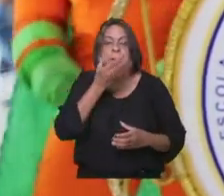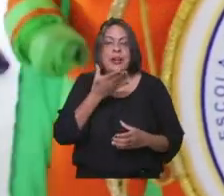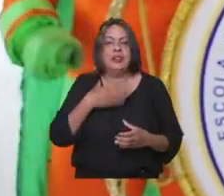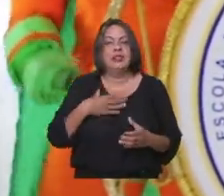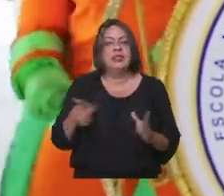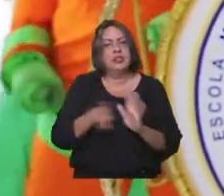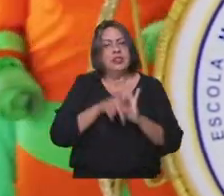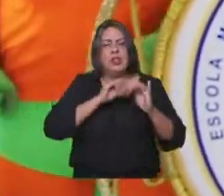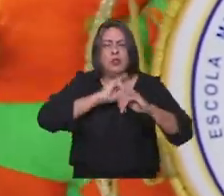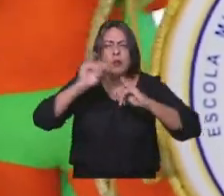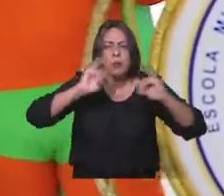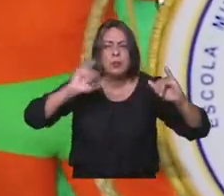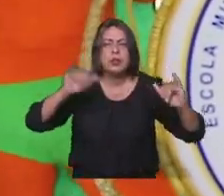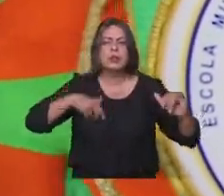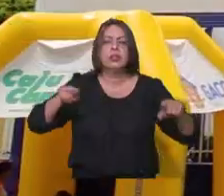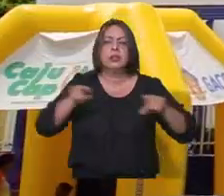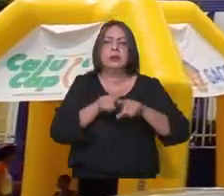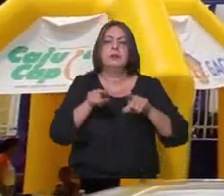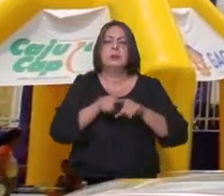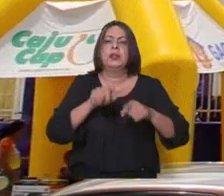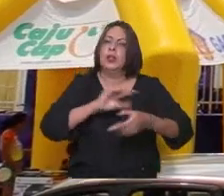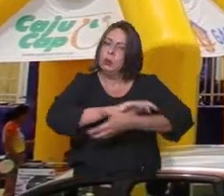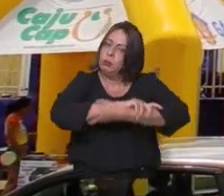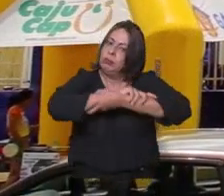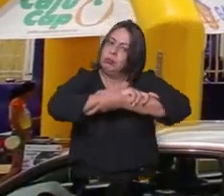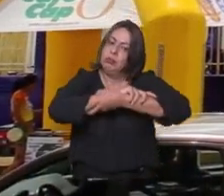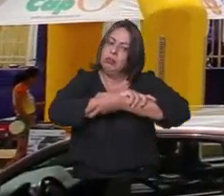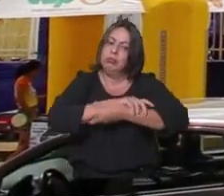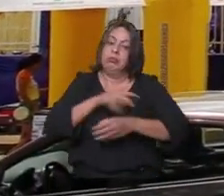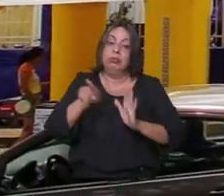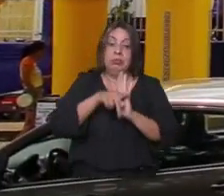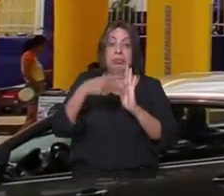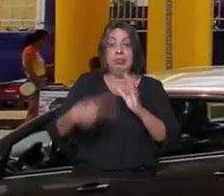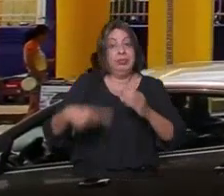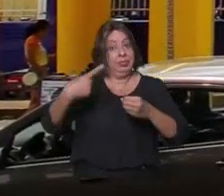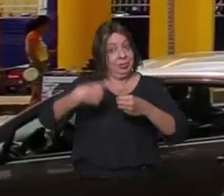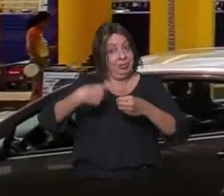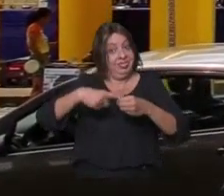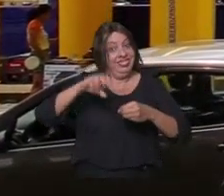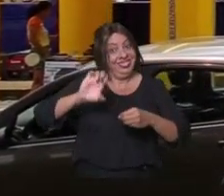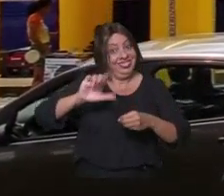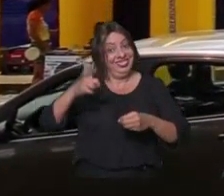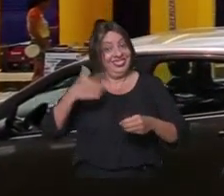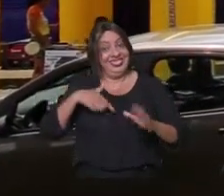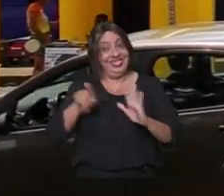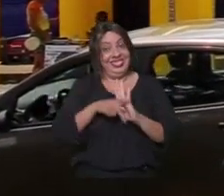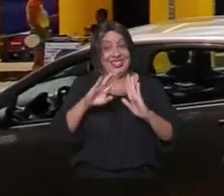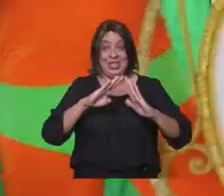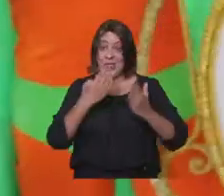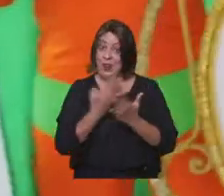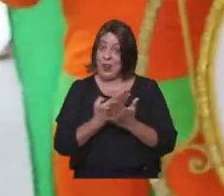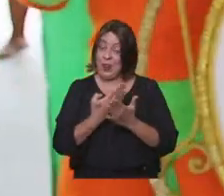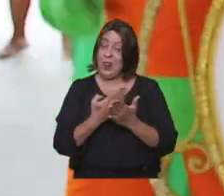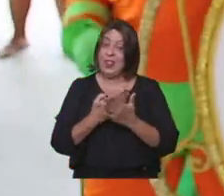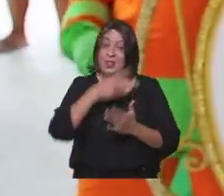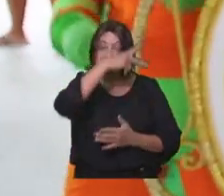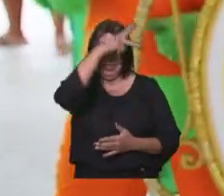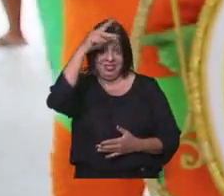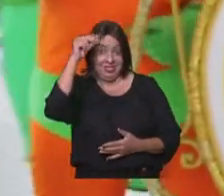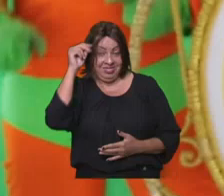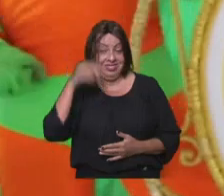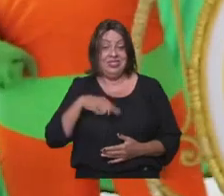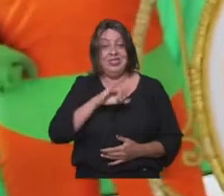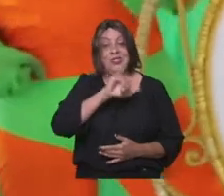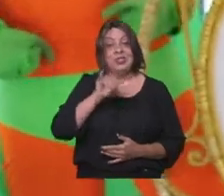mistura informação e solidariedade. O Caju Cap chegou na cidade de Estância, na Escola Municipal José Bezerra Coutinho. É uma parceria